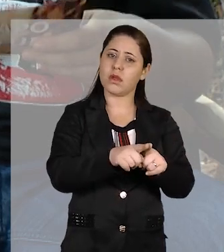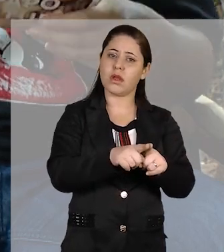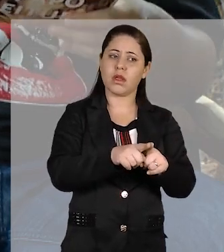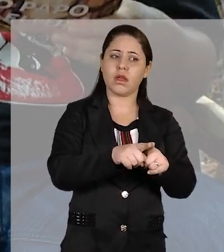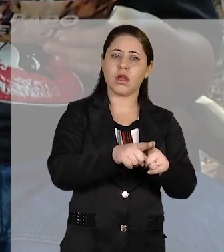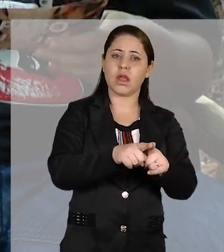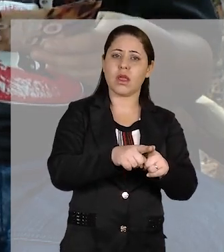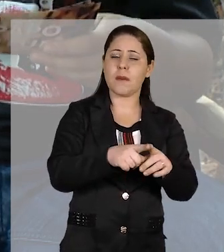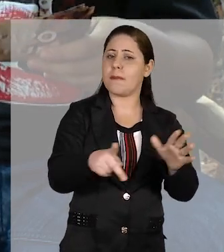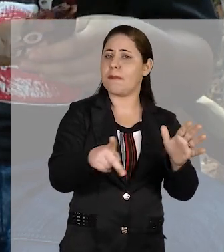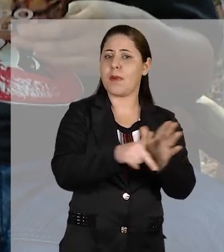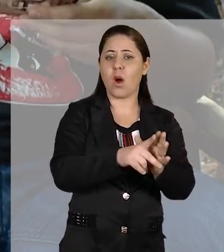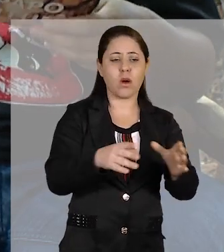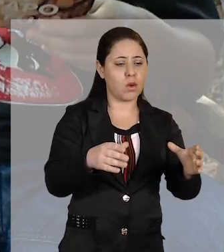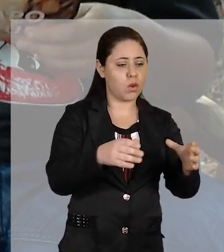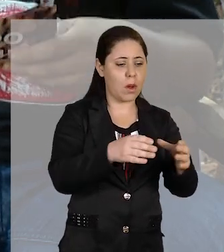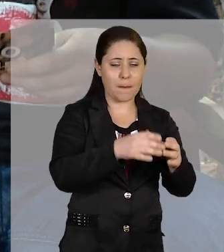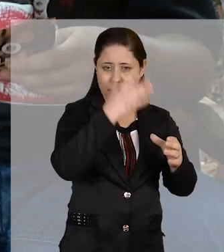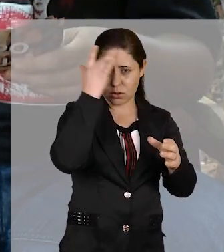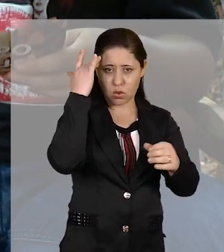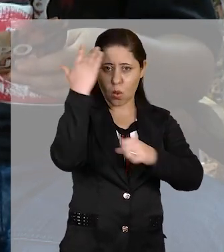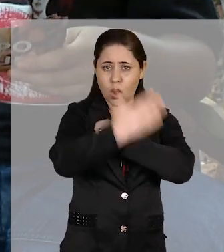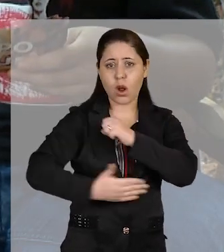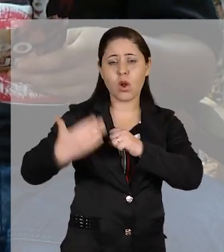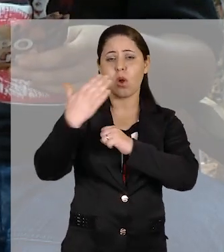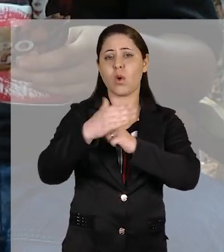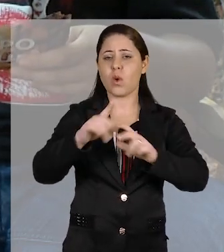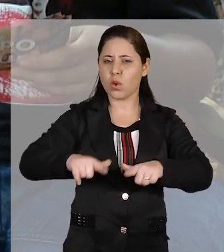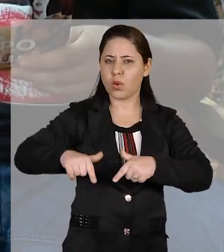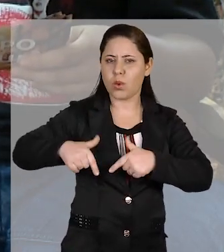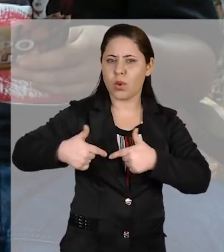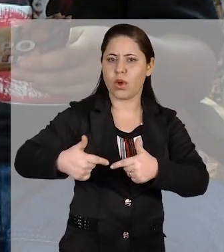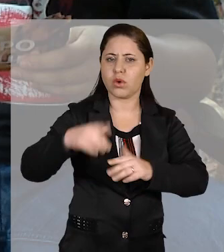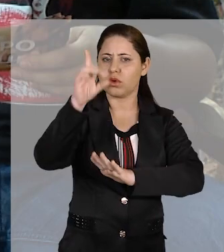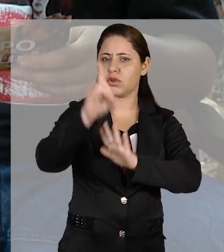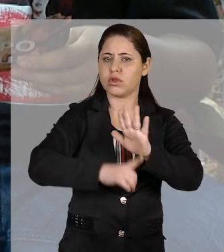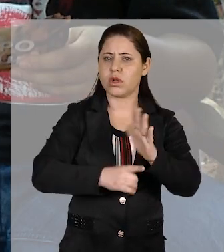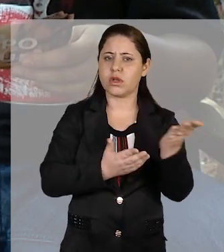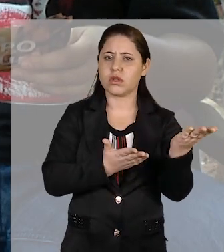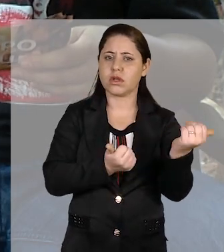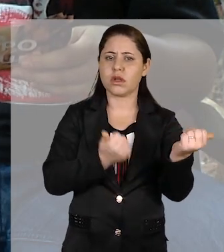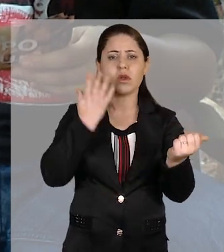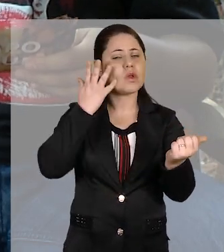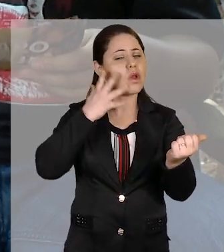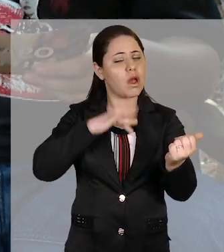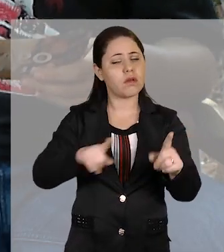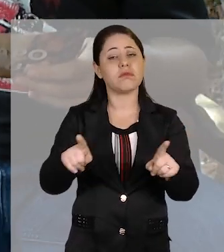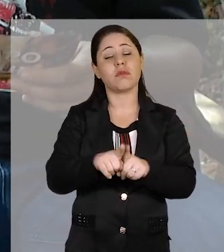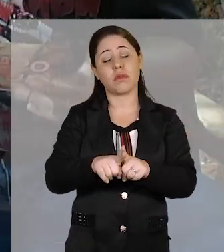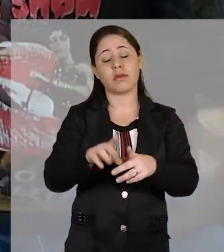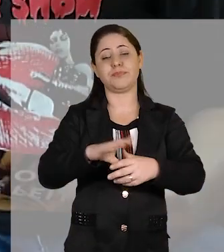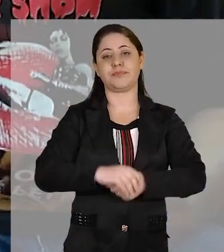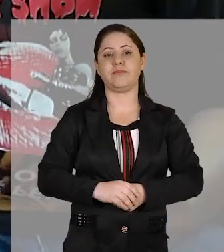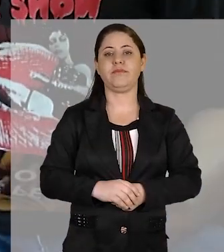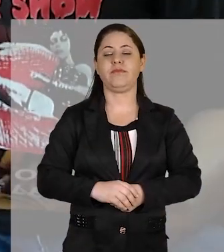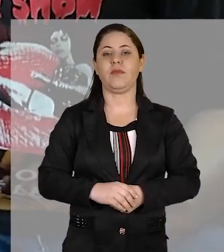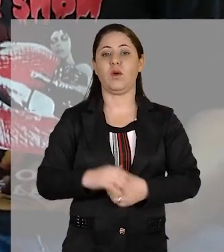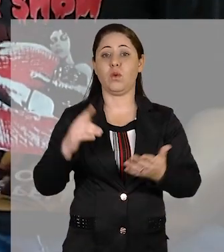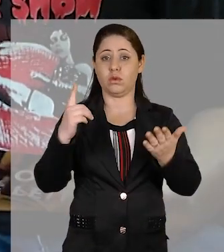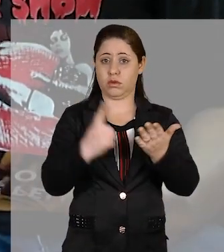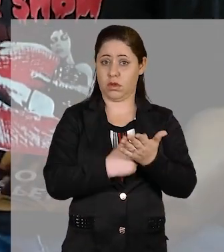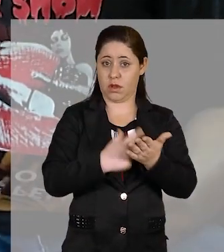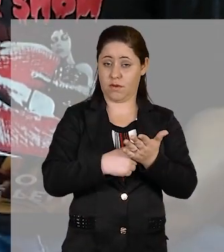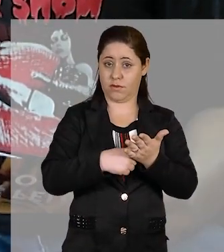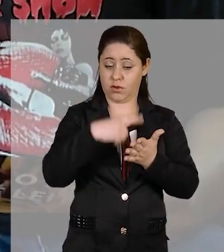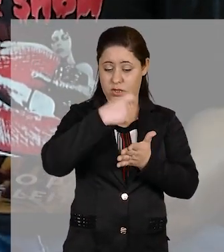principalmente na área daquelas pessoas que lutam, né, pela defesa e direitos das crianças e dos adolescentes. Esse livro